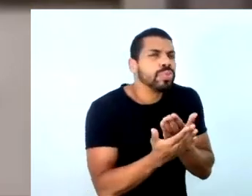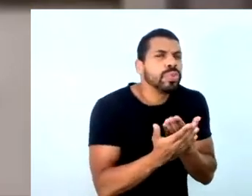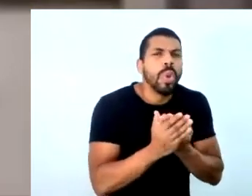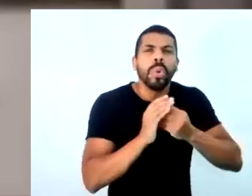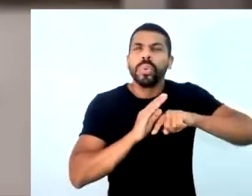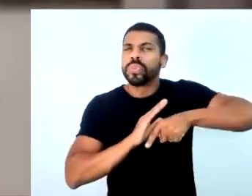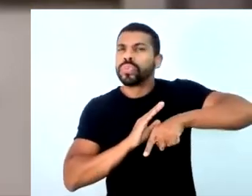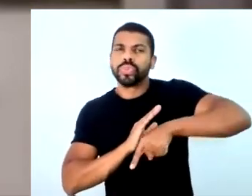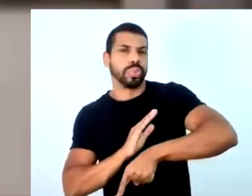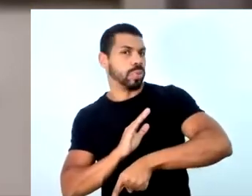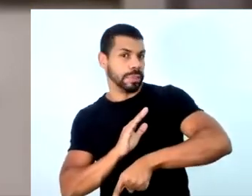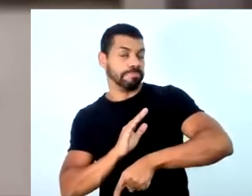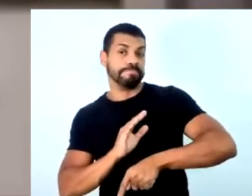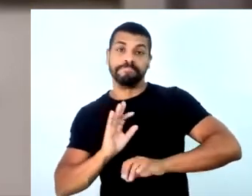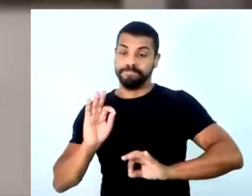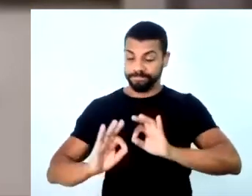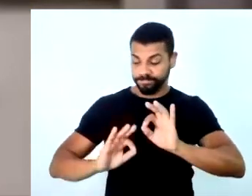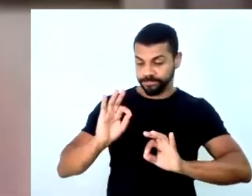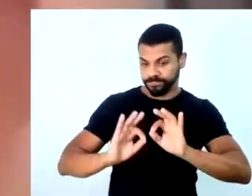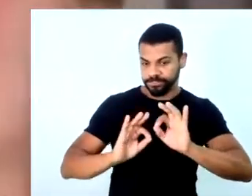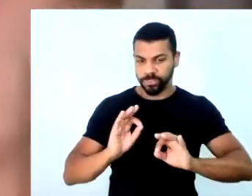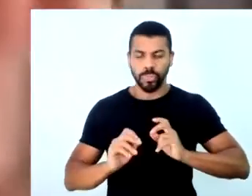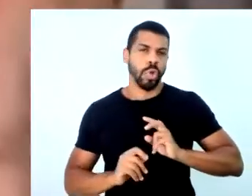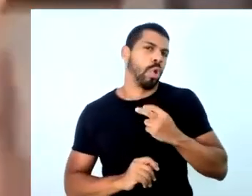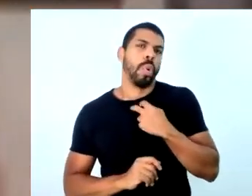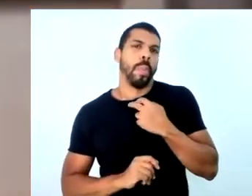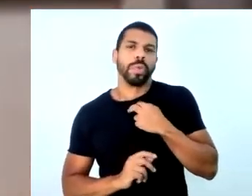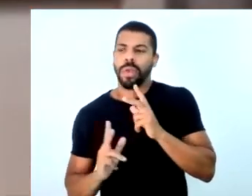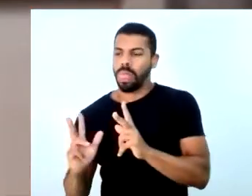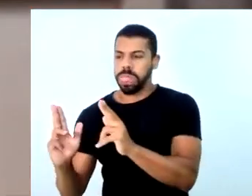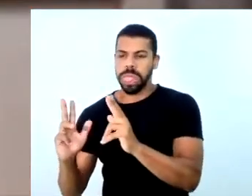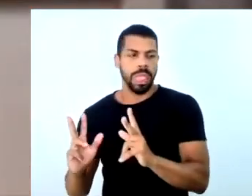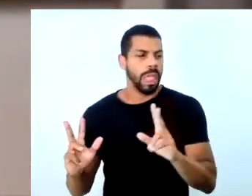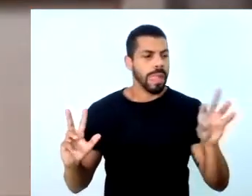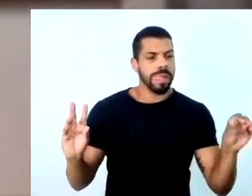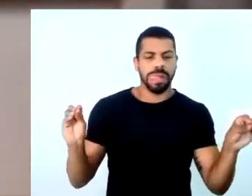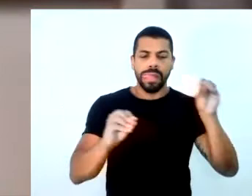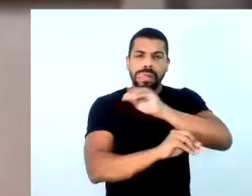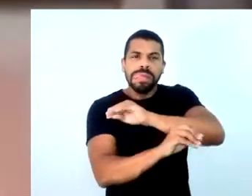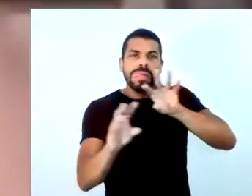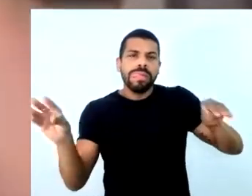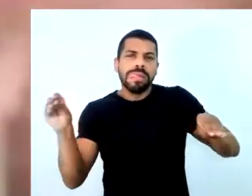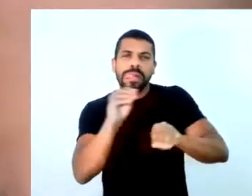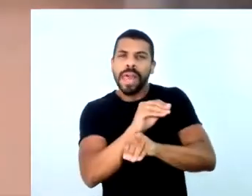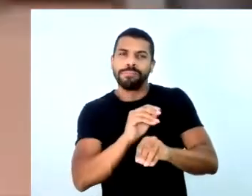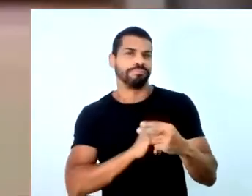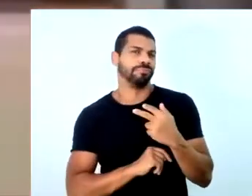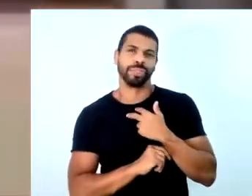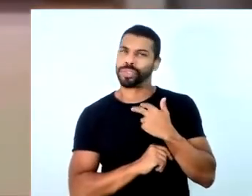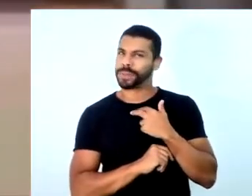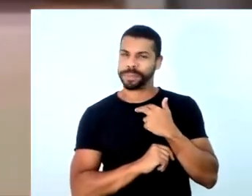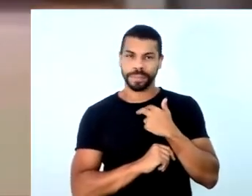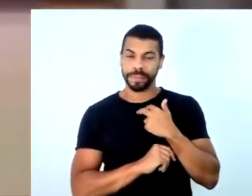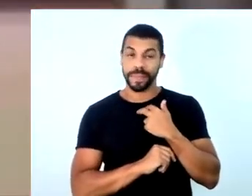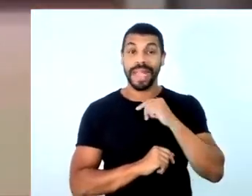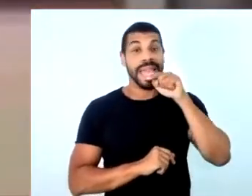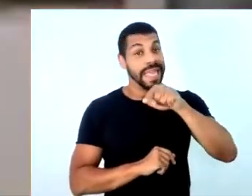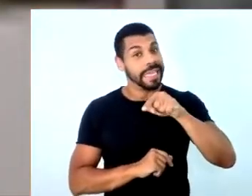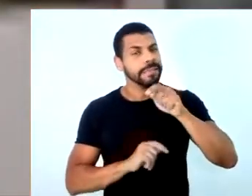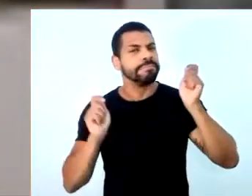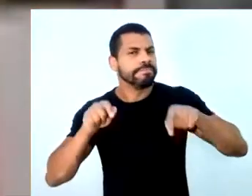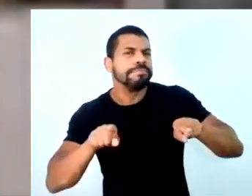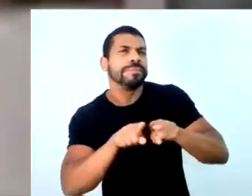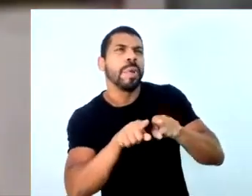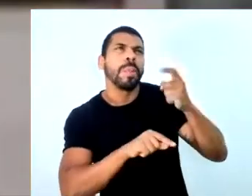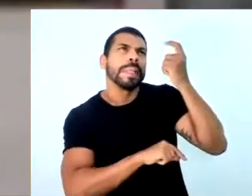equipamentos lineares, que era você tinha que montar na ordem, você não podia montar a sequência, abrir o filme. E o Avid era uma